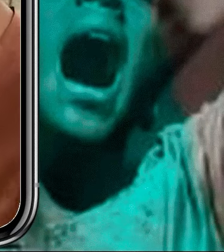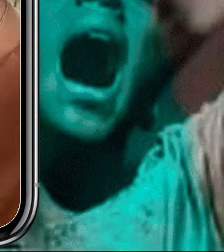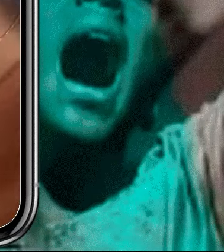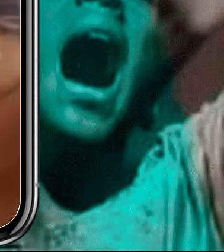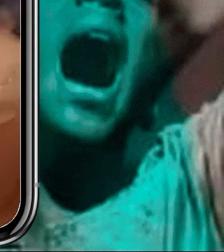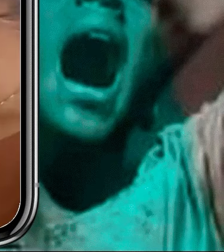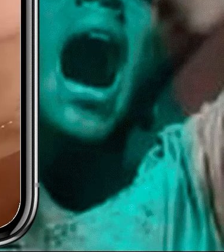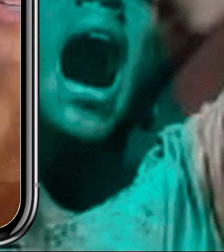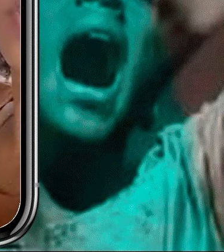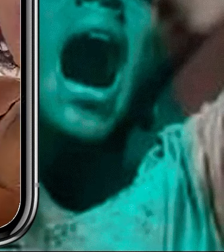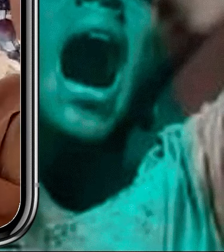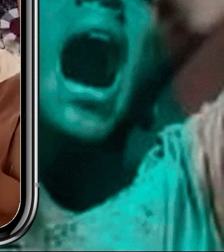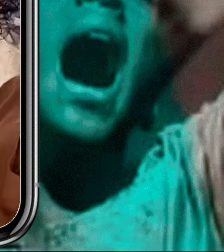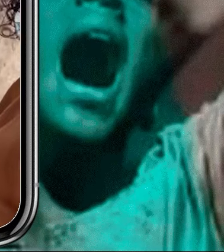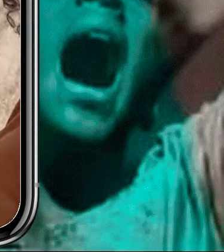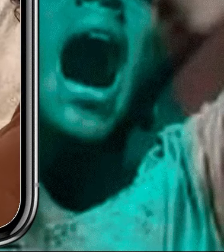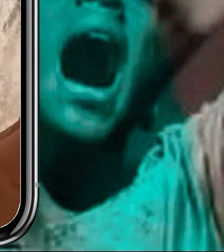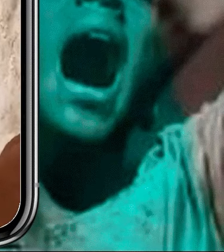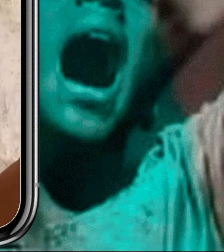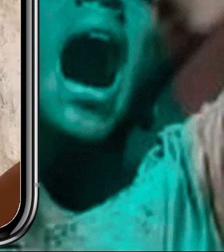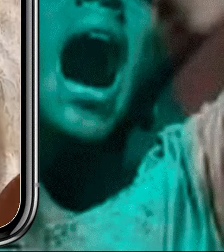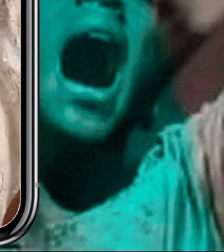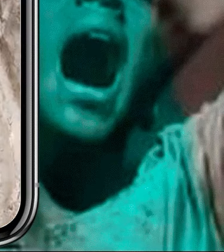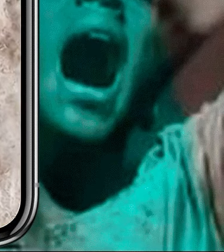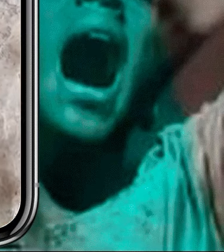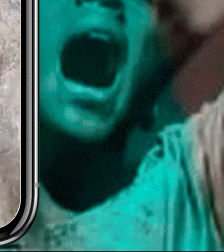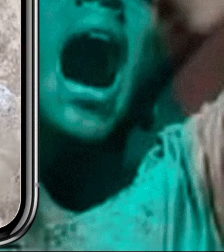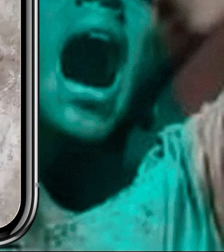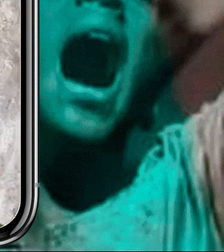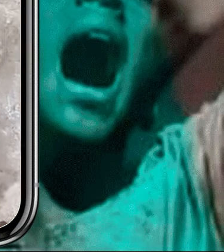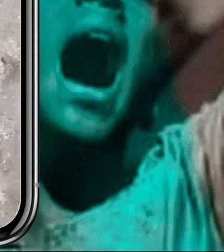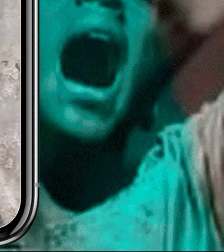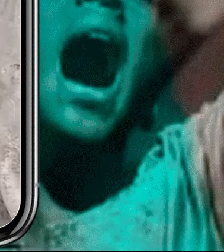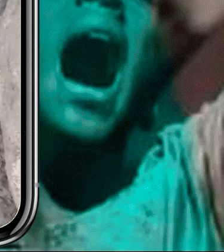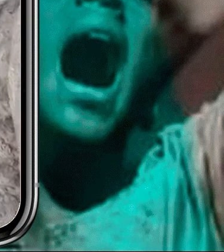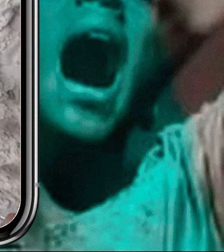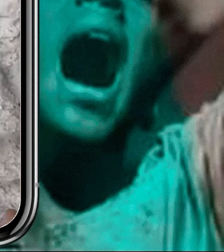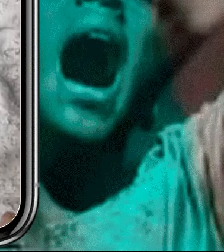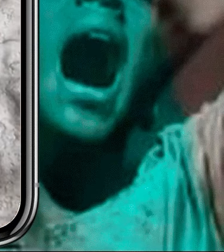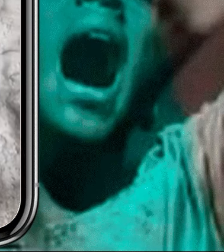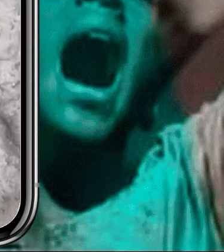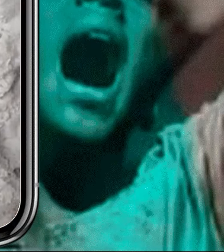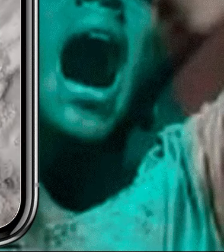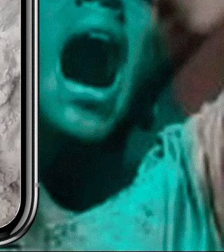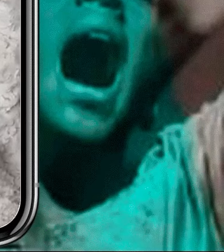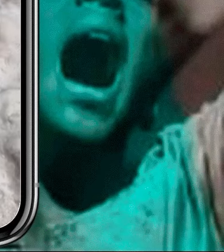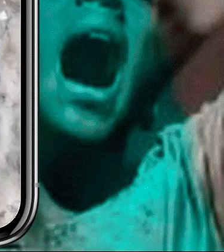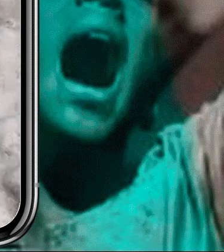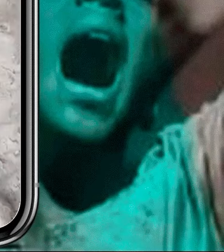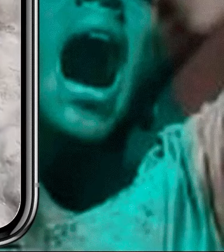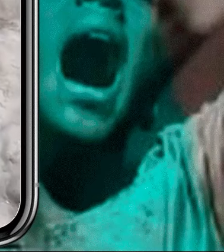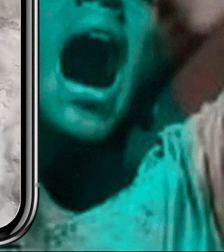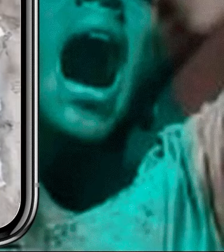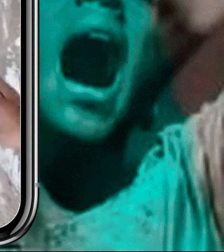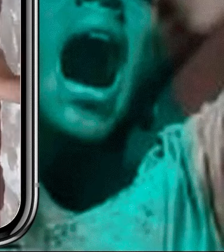em Israel Olha só gente a pedra a porta do